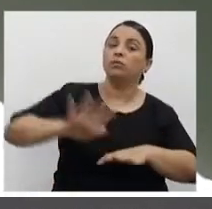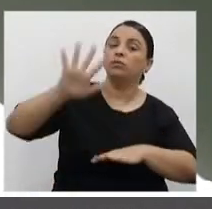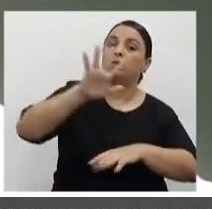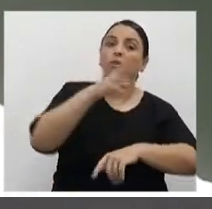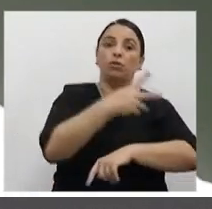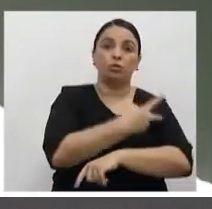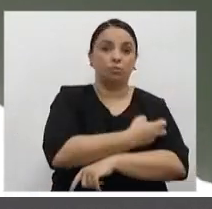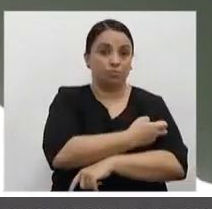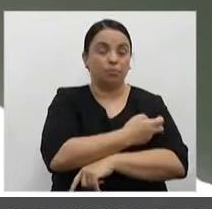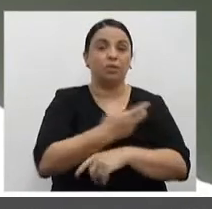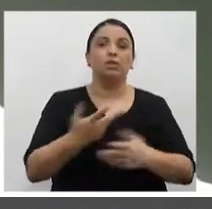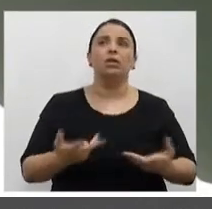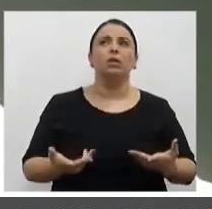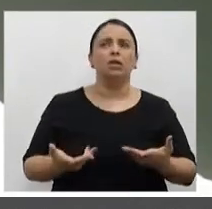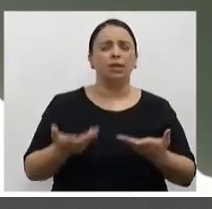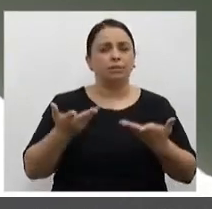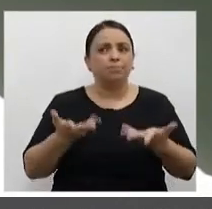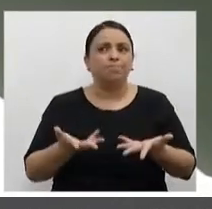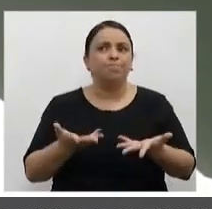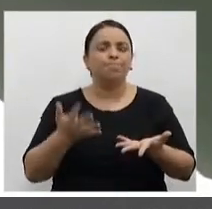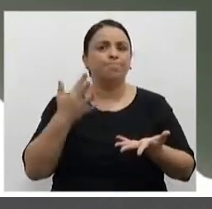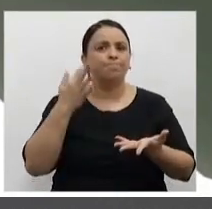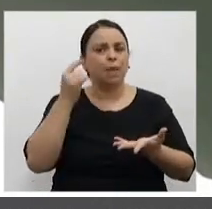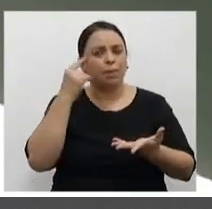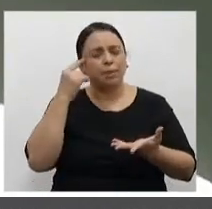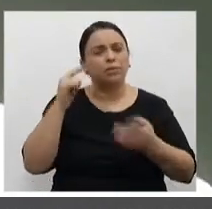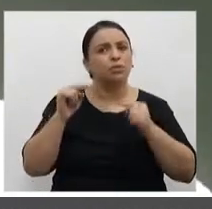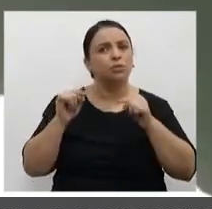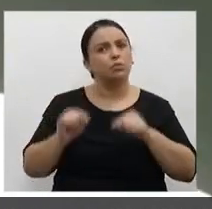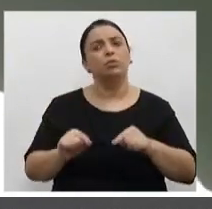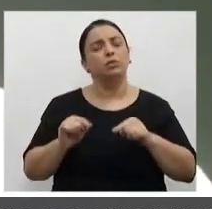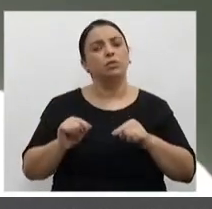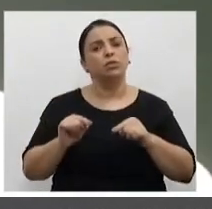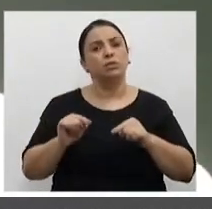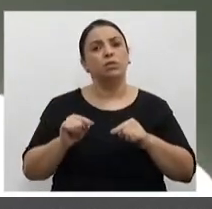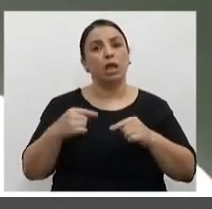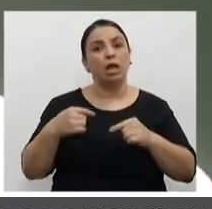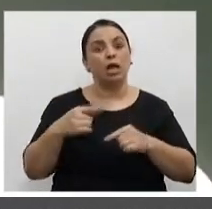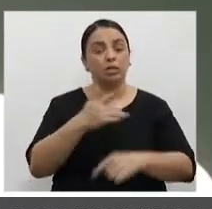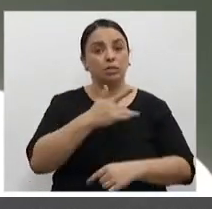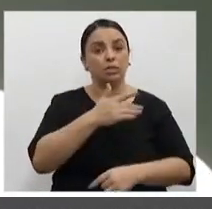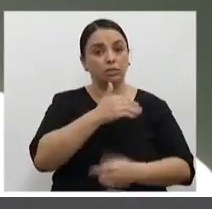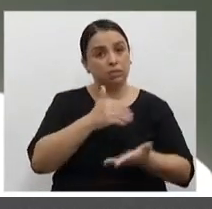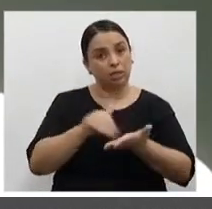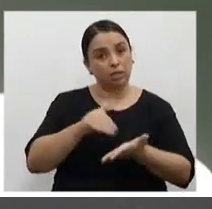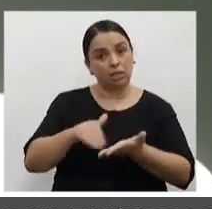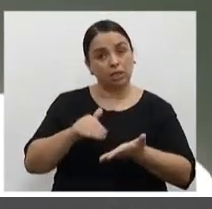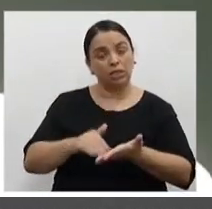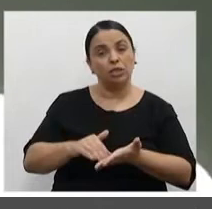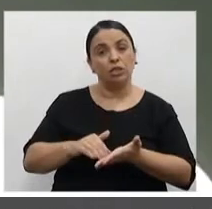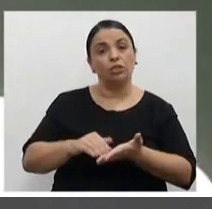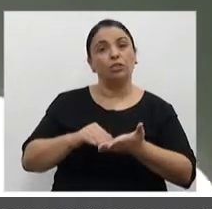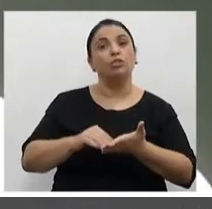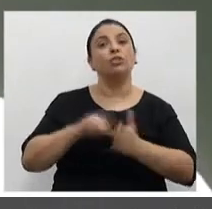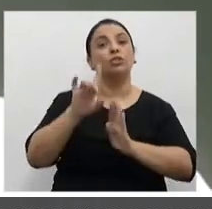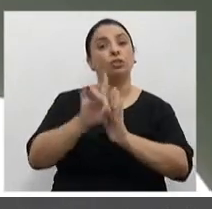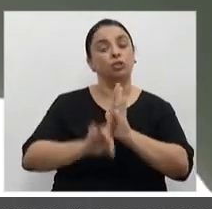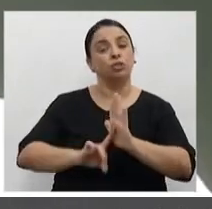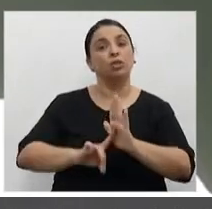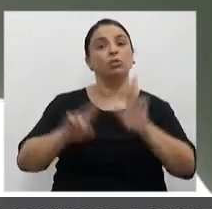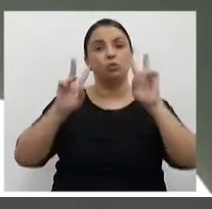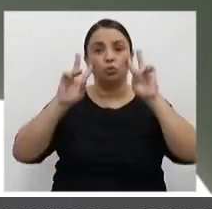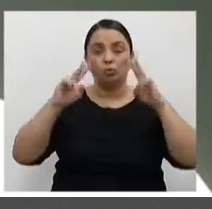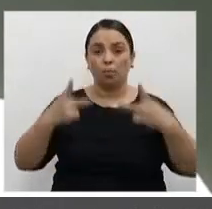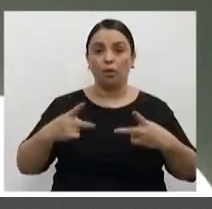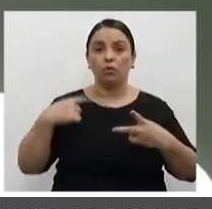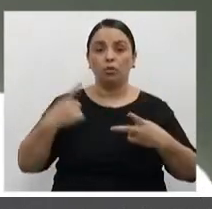Então, nesse sentido, a Subsecretaria de Direitos Humanos está alinhada aí com essas